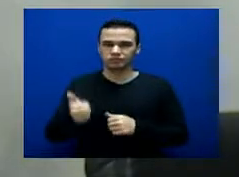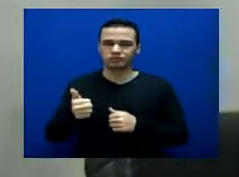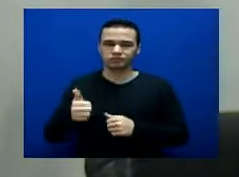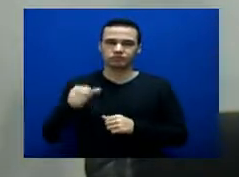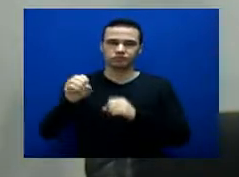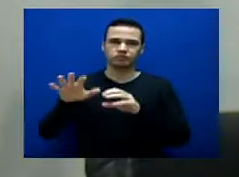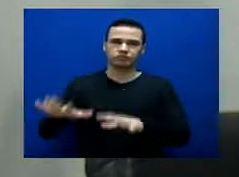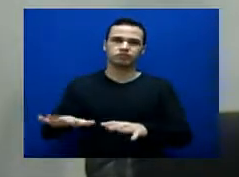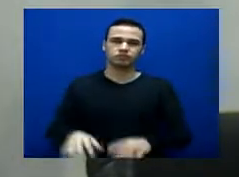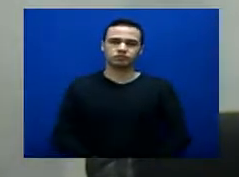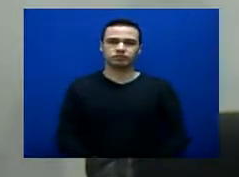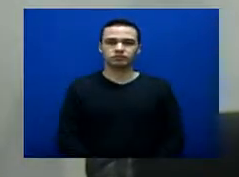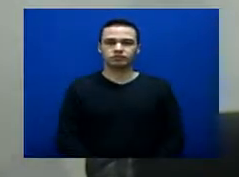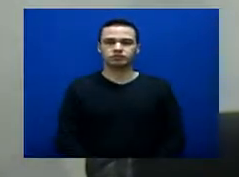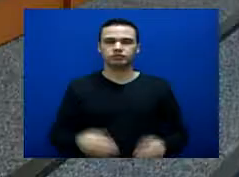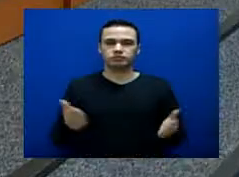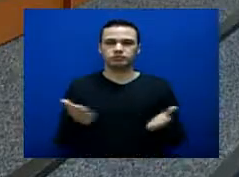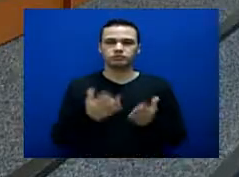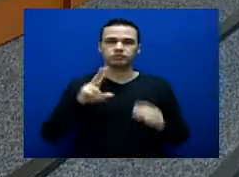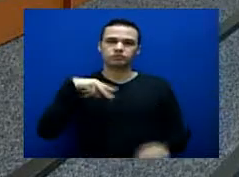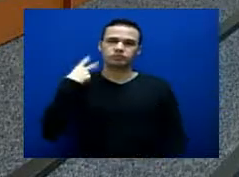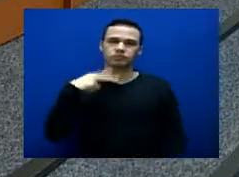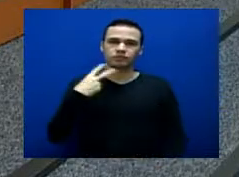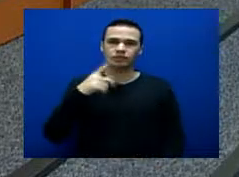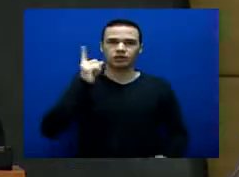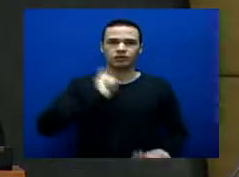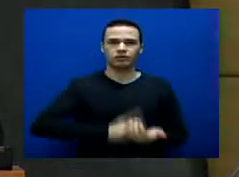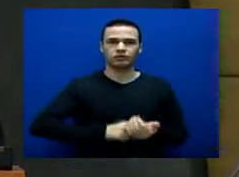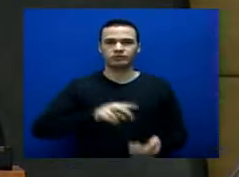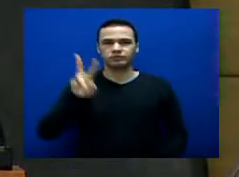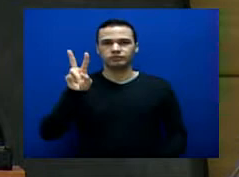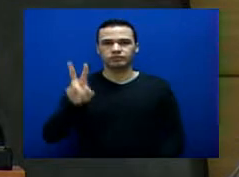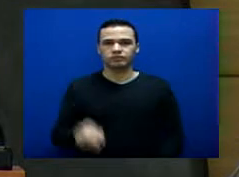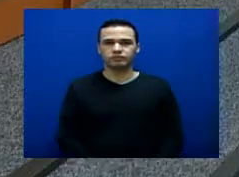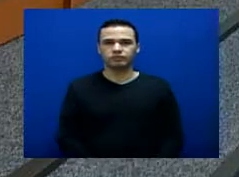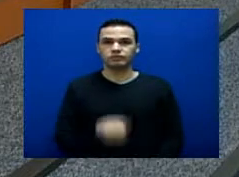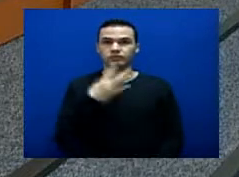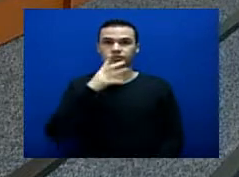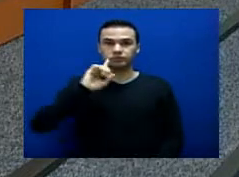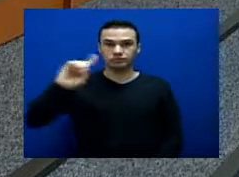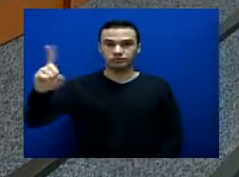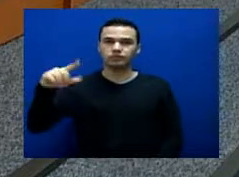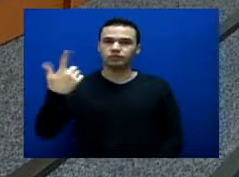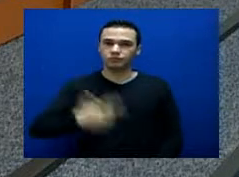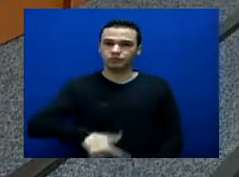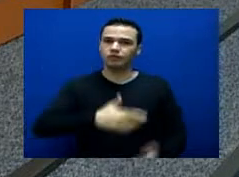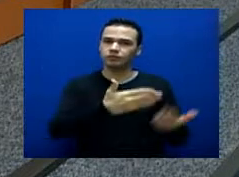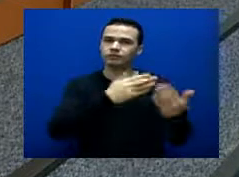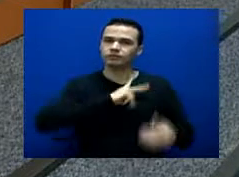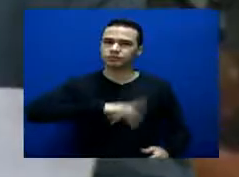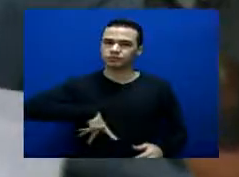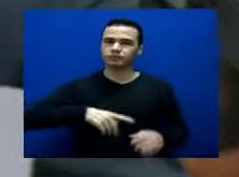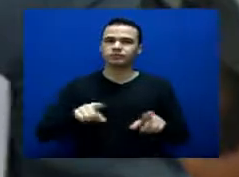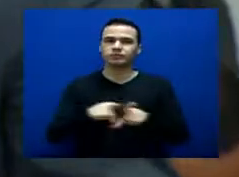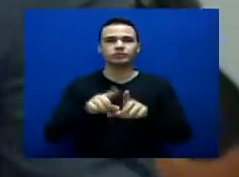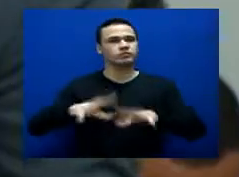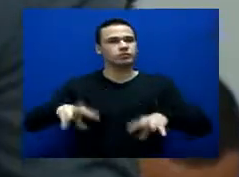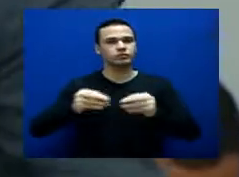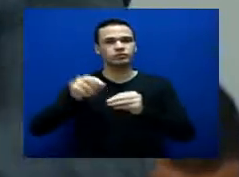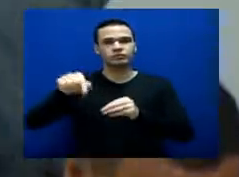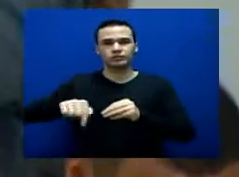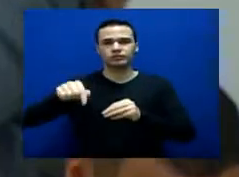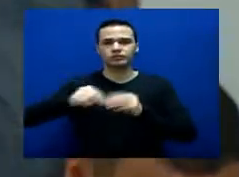abençoe. Vereador Vitão do Cachorrão. Bom dia, novamente, senhor presidente, bom dia a